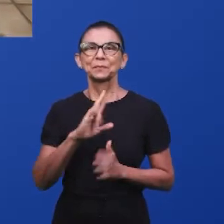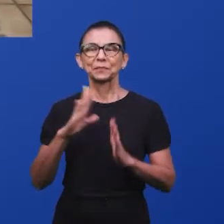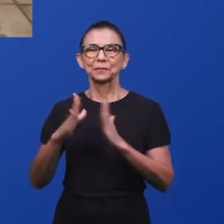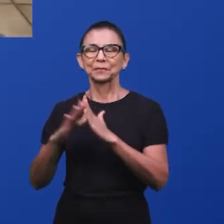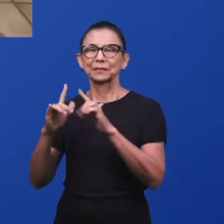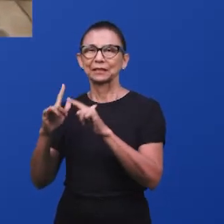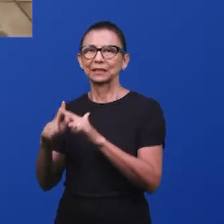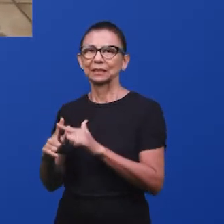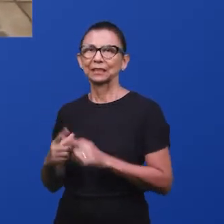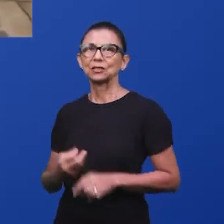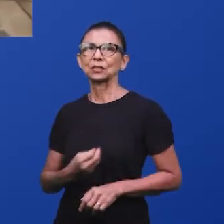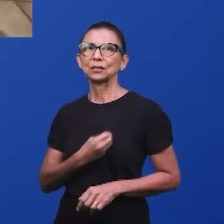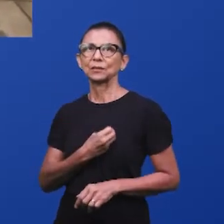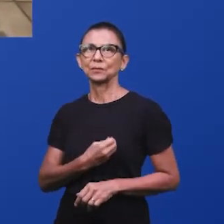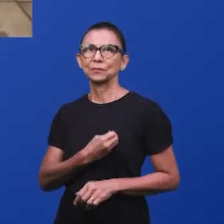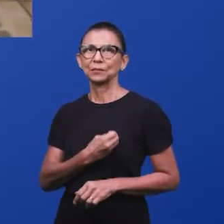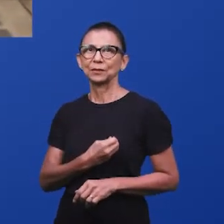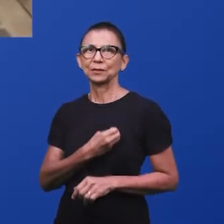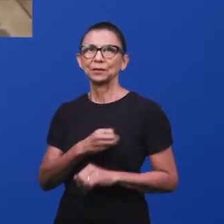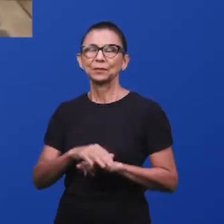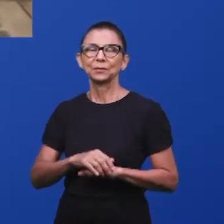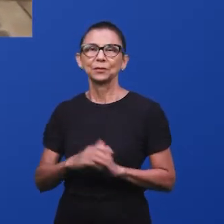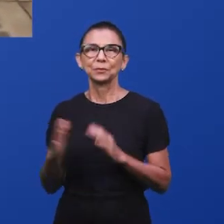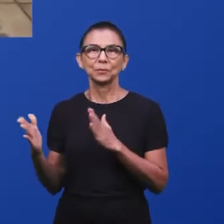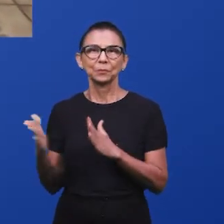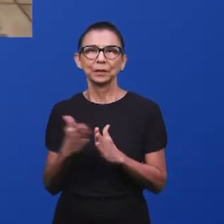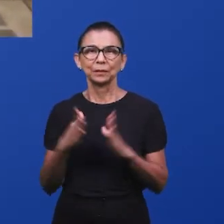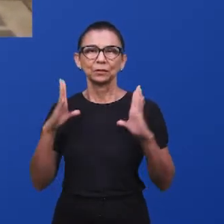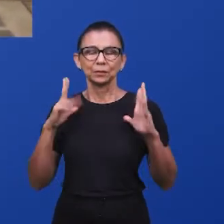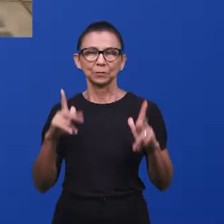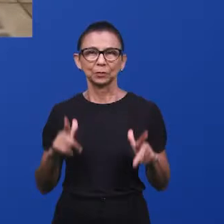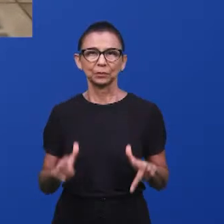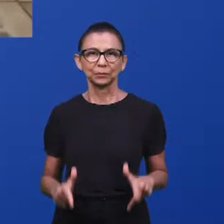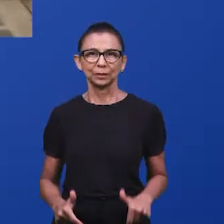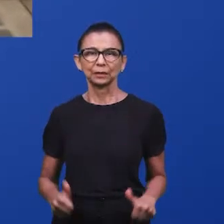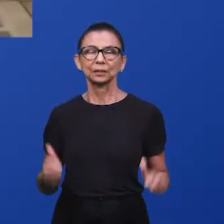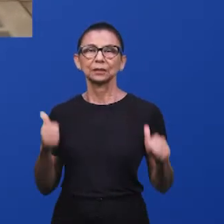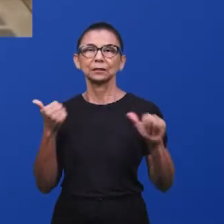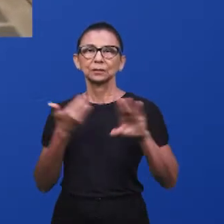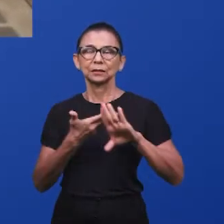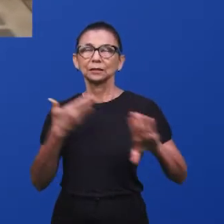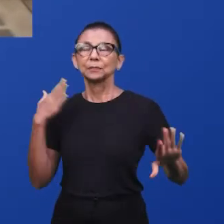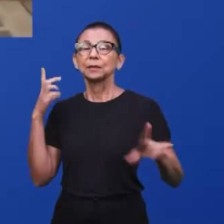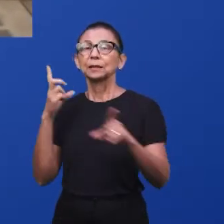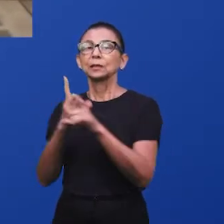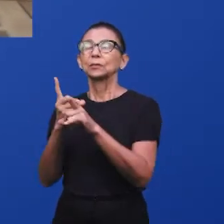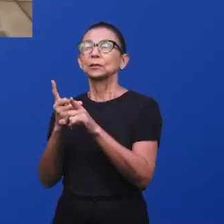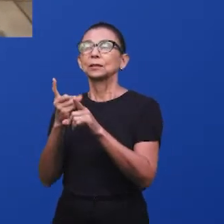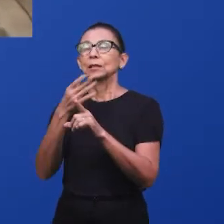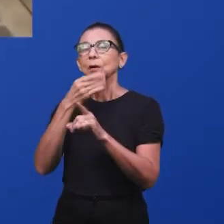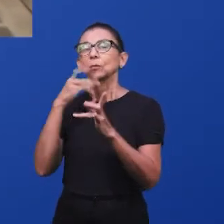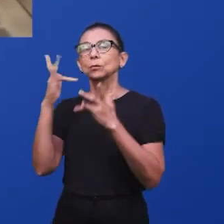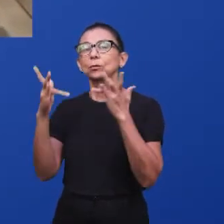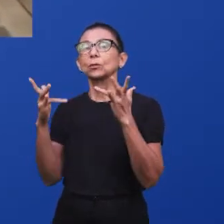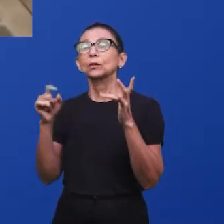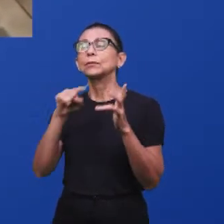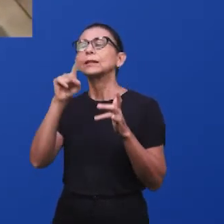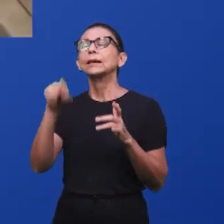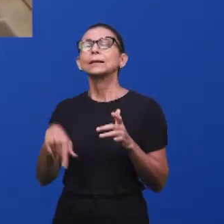igreja vive o preparo para o encontro com o noivo. Quem é o